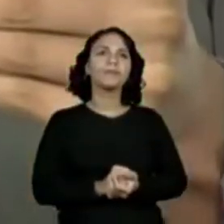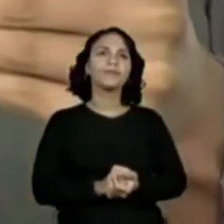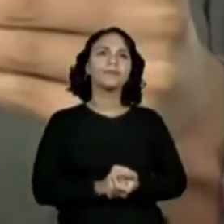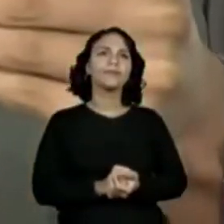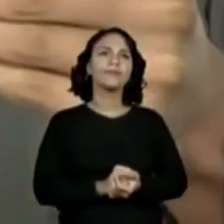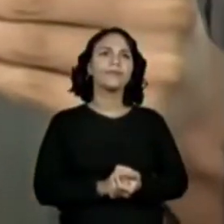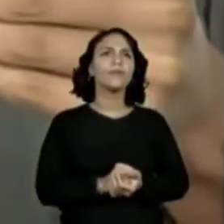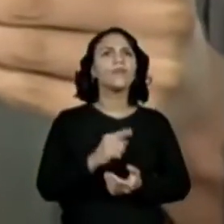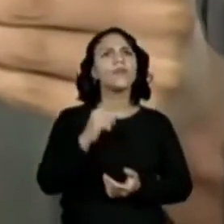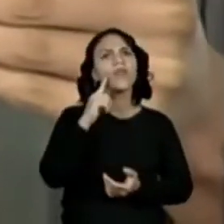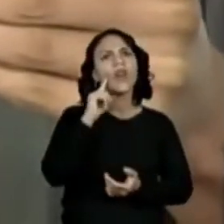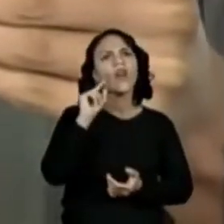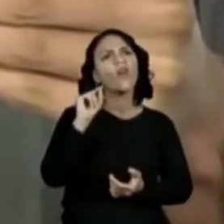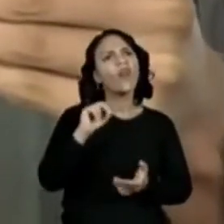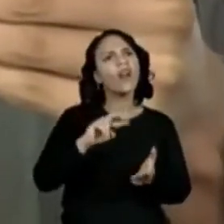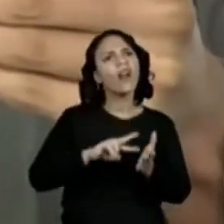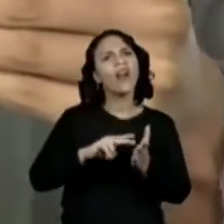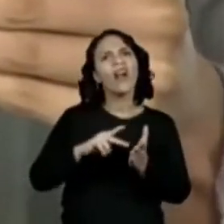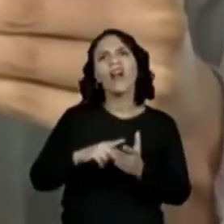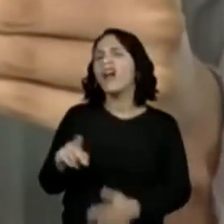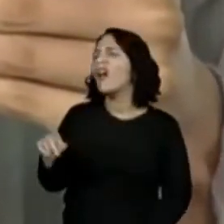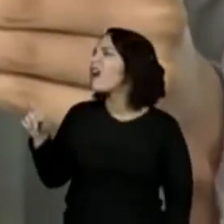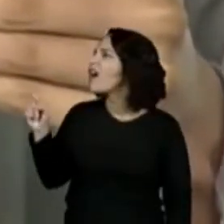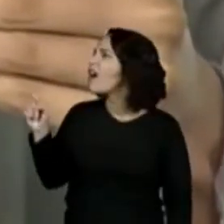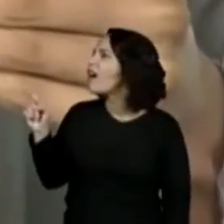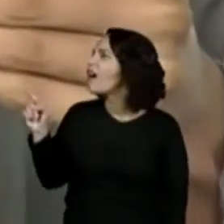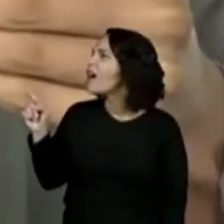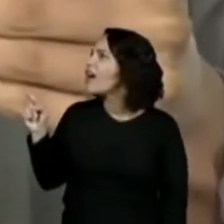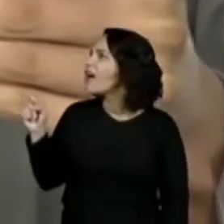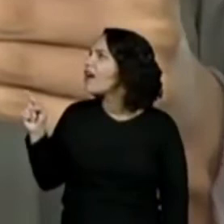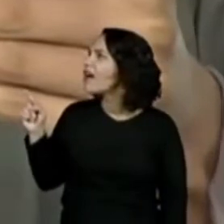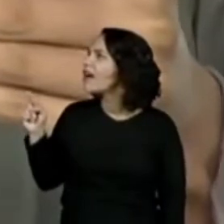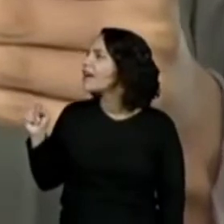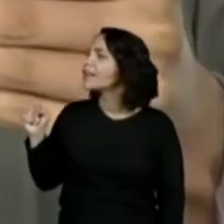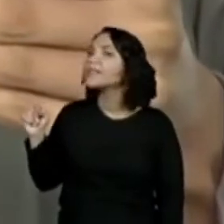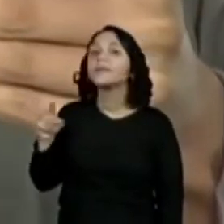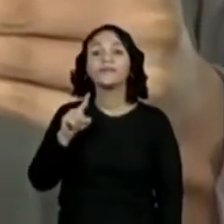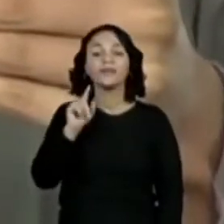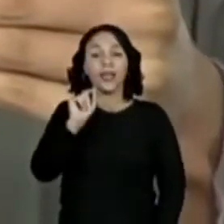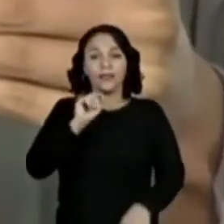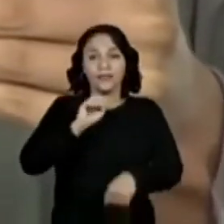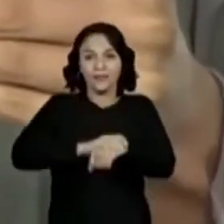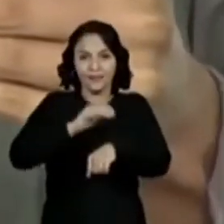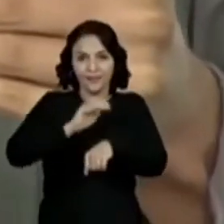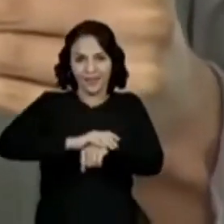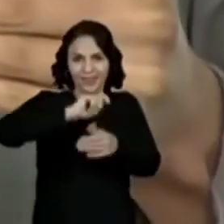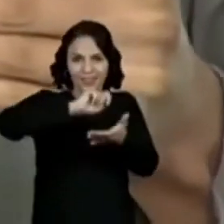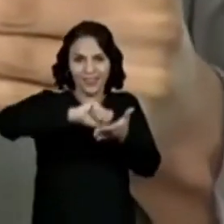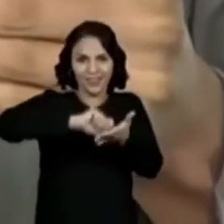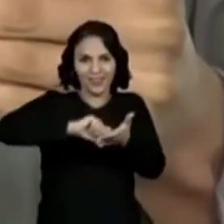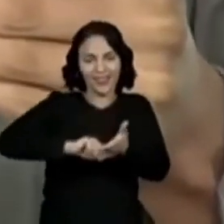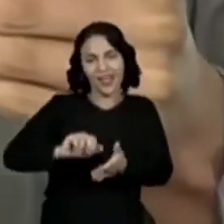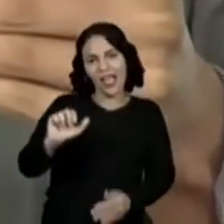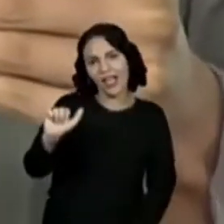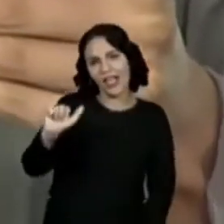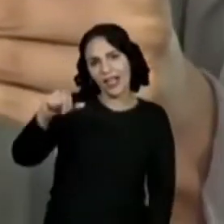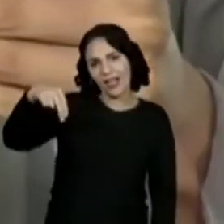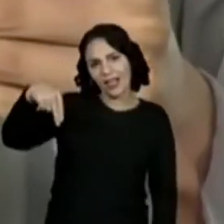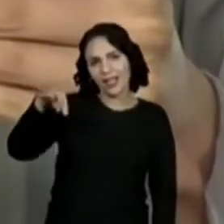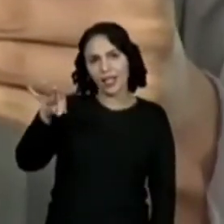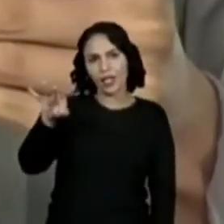que estudamos, o que é que lemos na carta 1? Do que se tratava? O remetente era o Antônio Carlos e